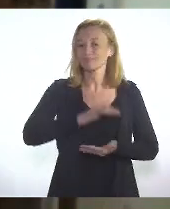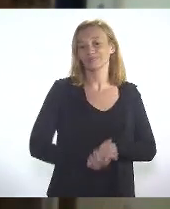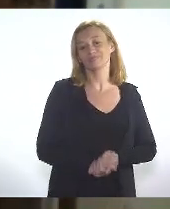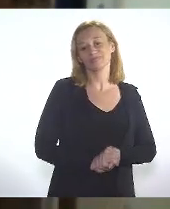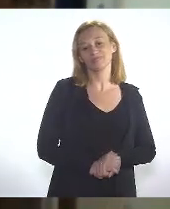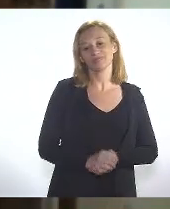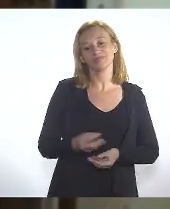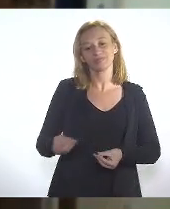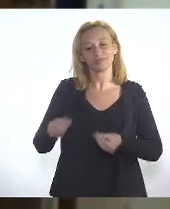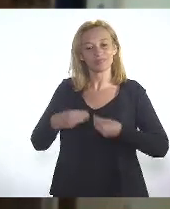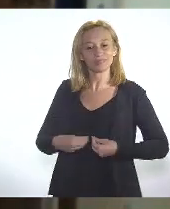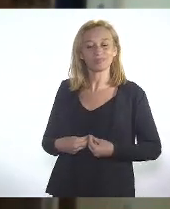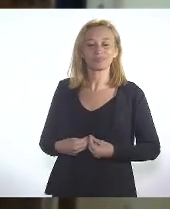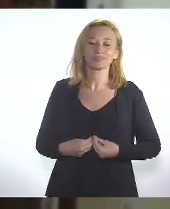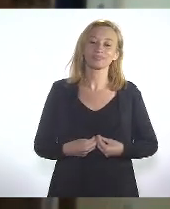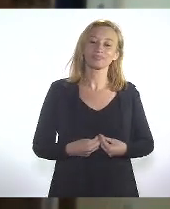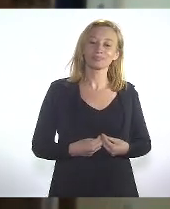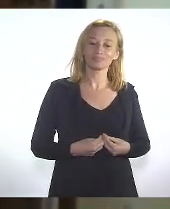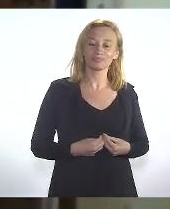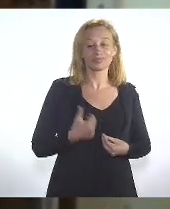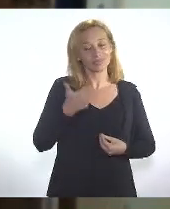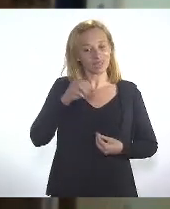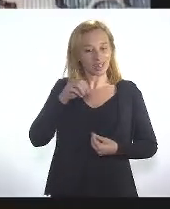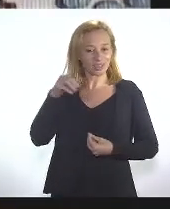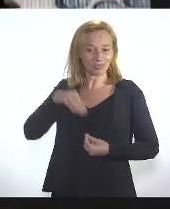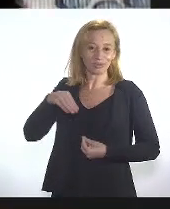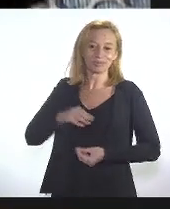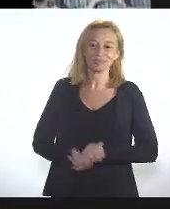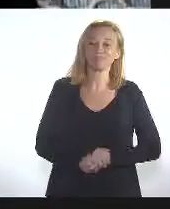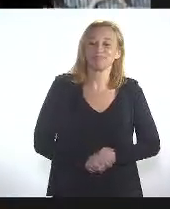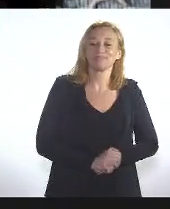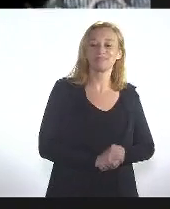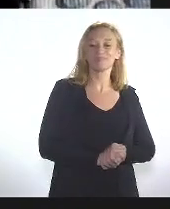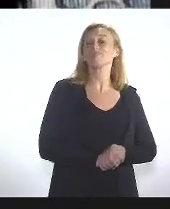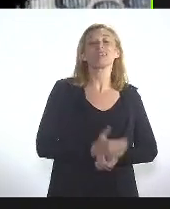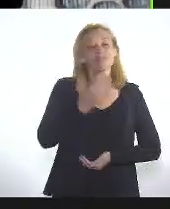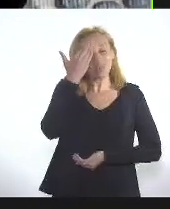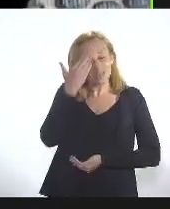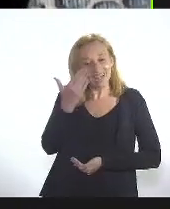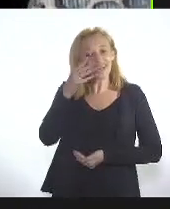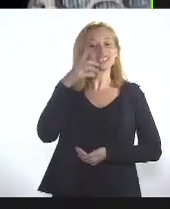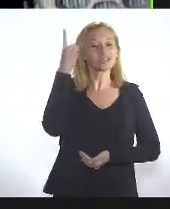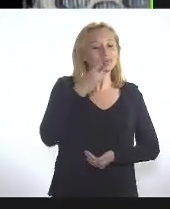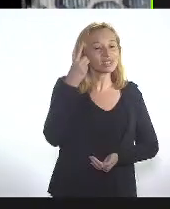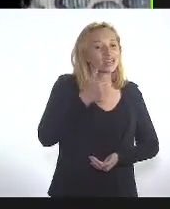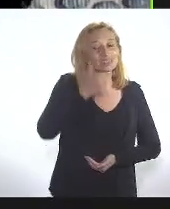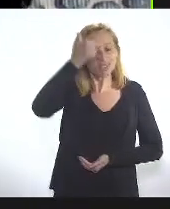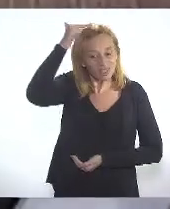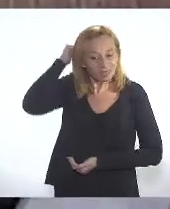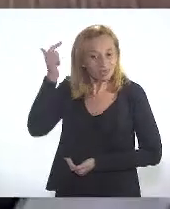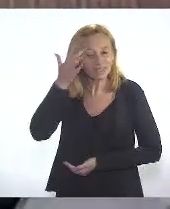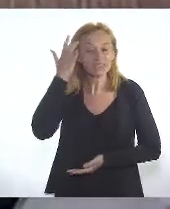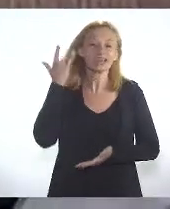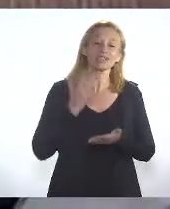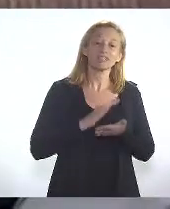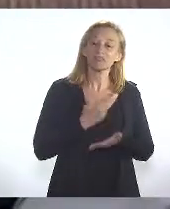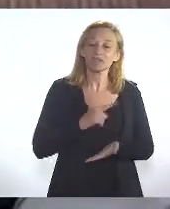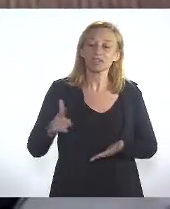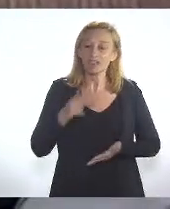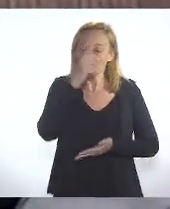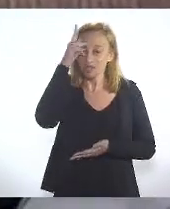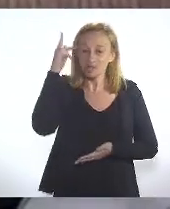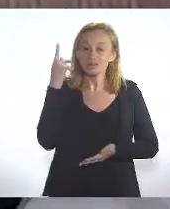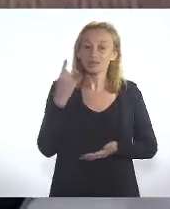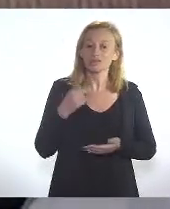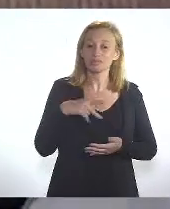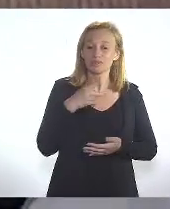me concedido longevos 10 minutos. Muito obrigada, deputado Luiz Paulo. Não havendo mais nenhum orador